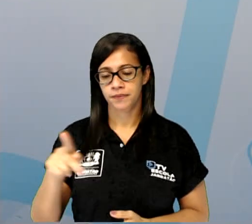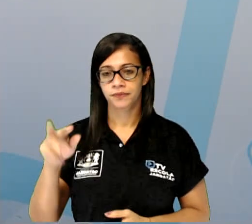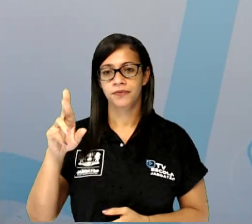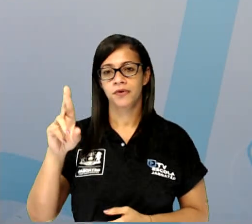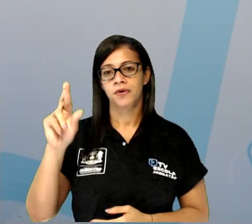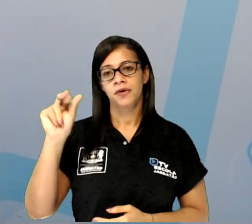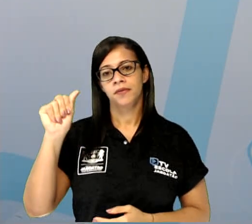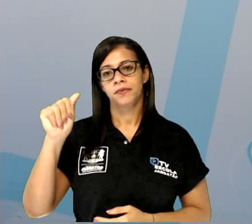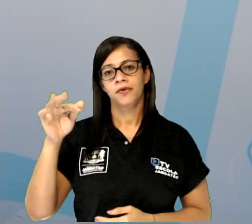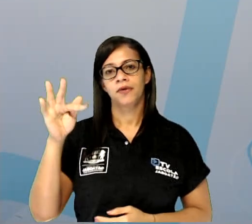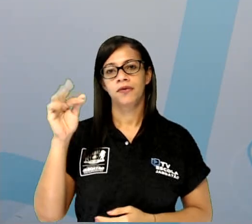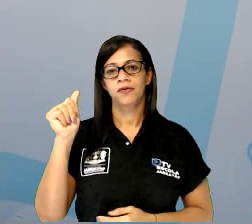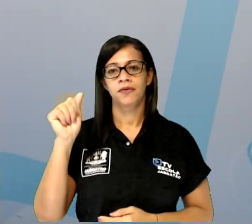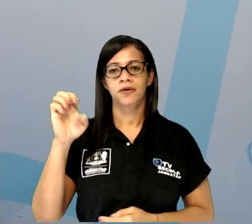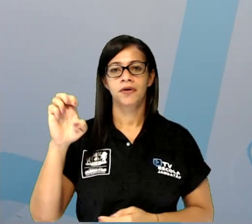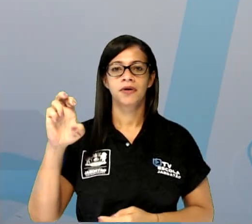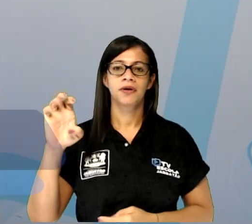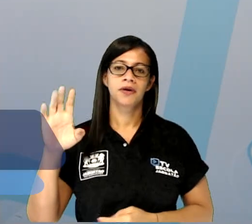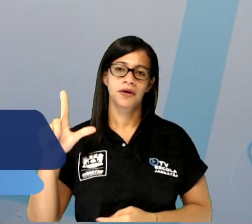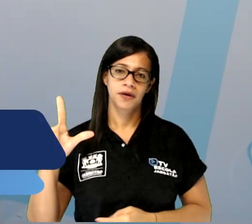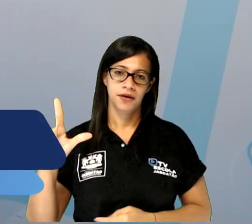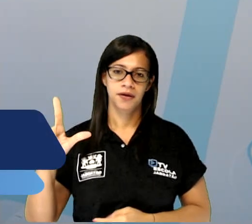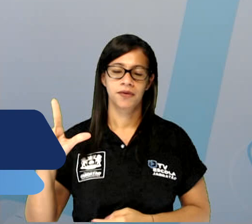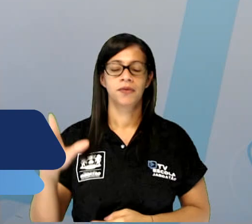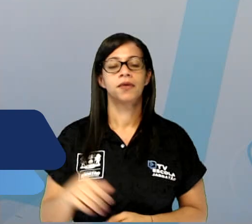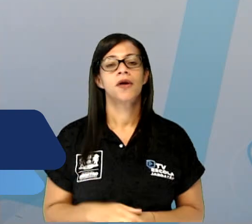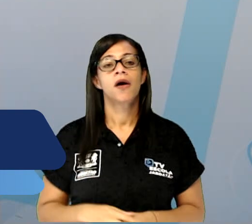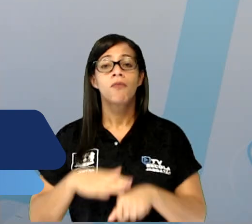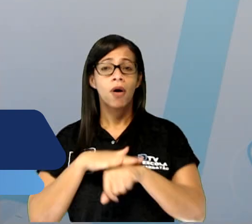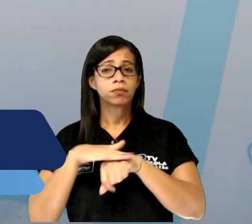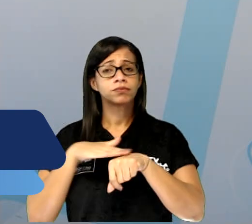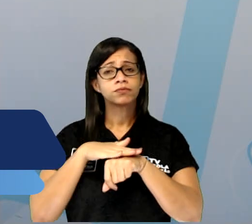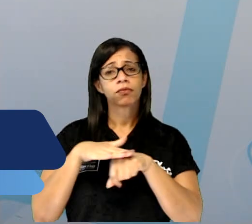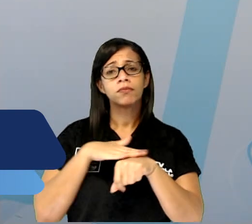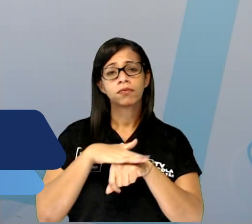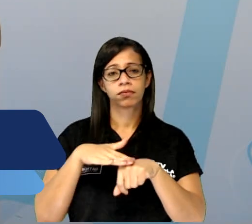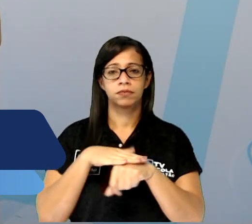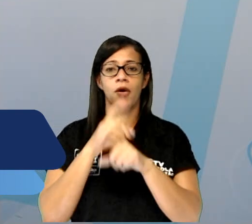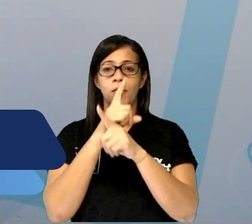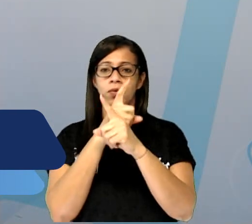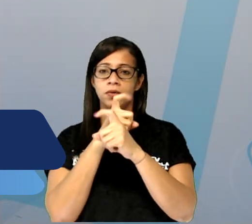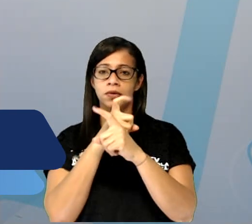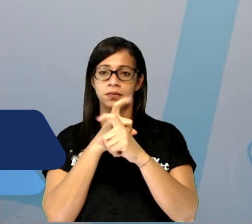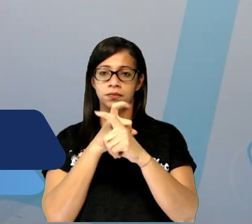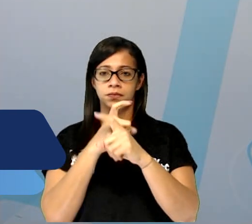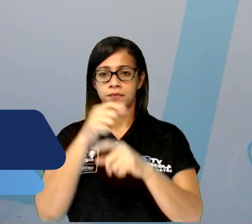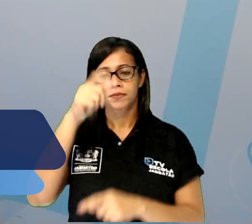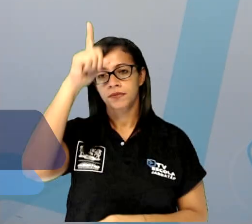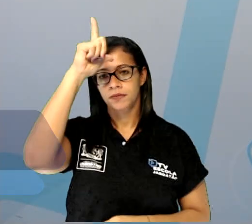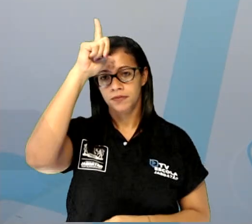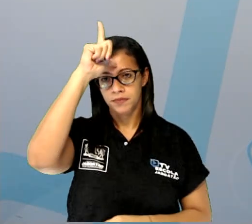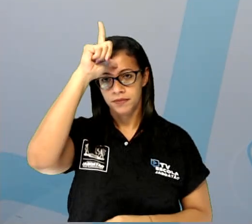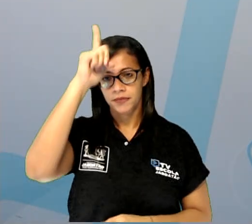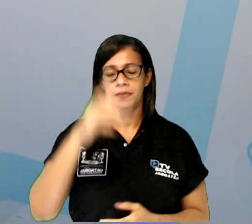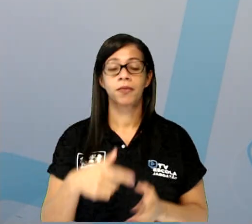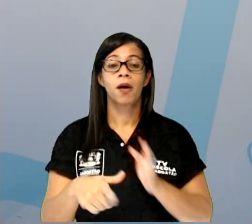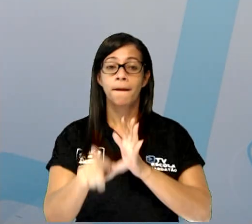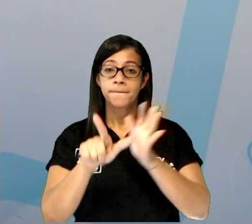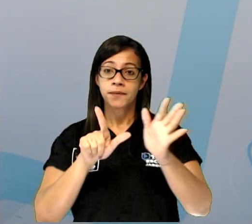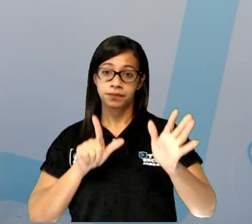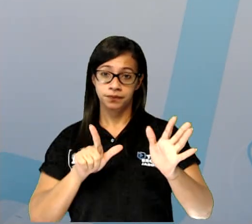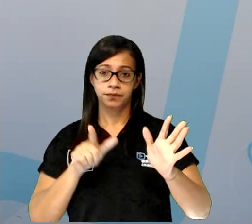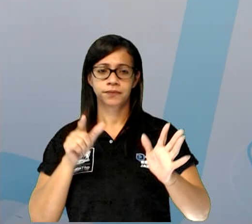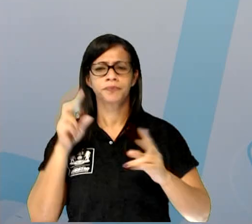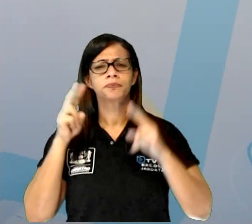Rafael e na aula de hoje a gente vai conversar um pouquinho sobre o nazismo na Alemanha. Mas antes vamos dar uma olhadinha naquele desafio que eu deixei